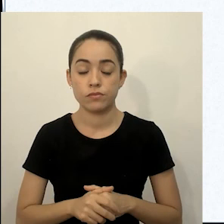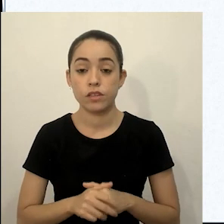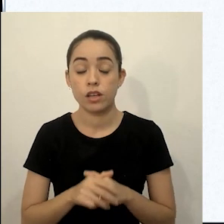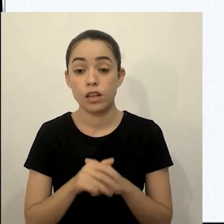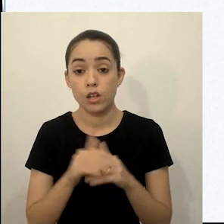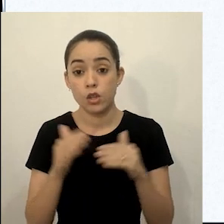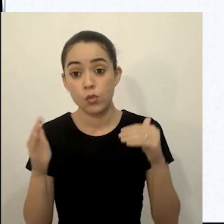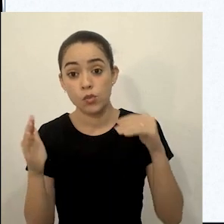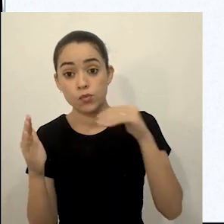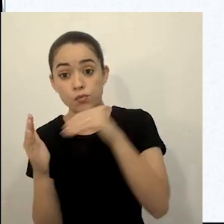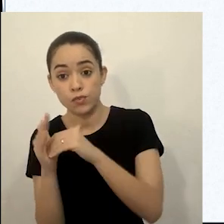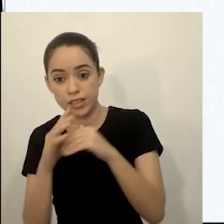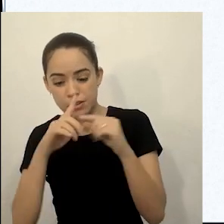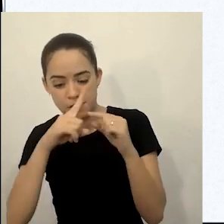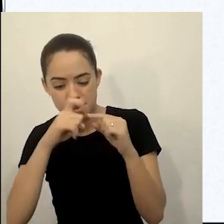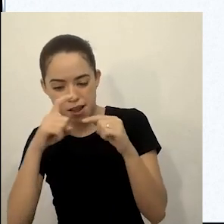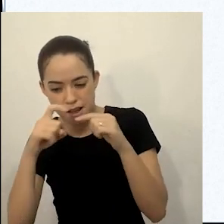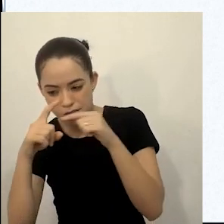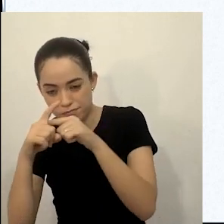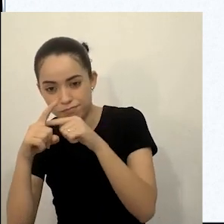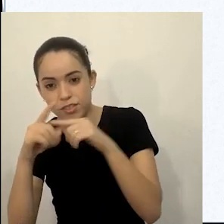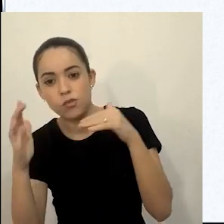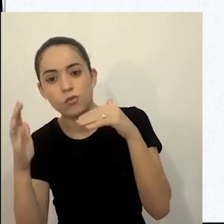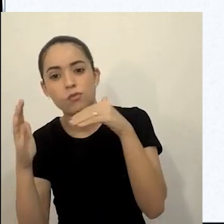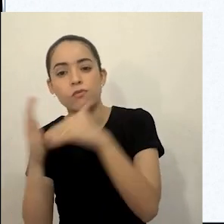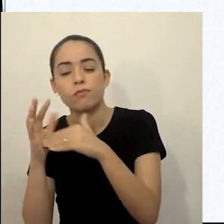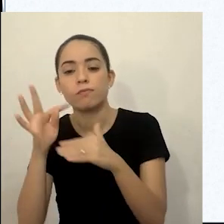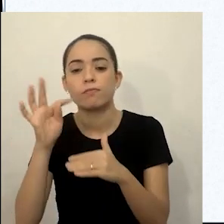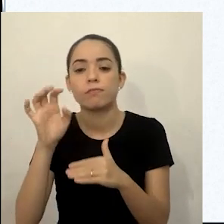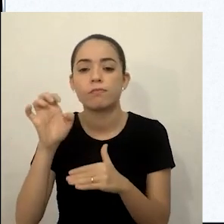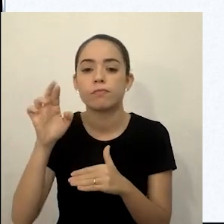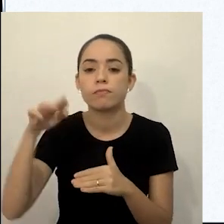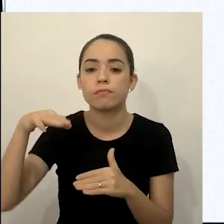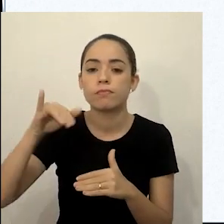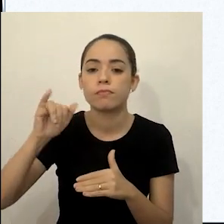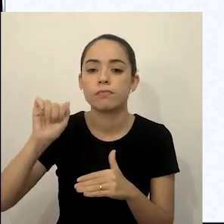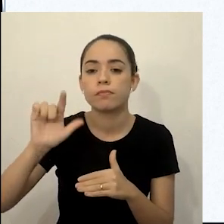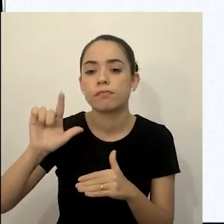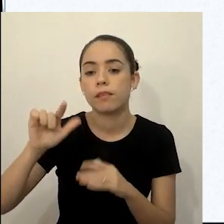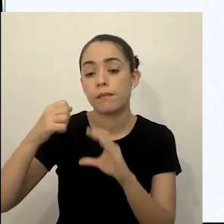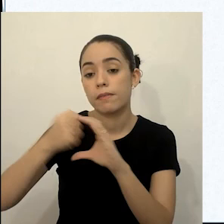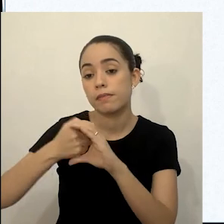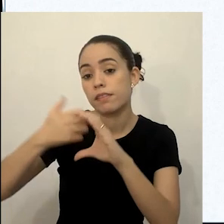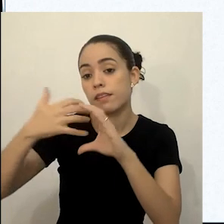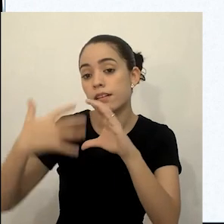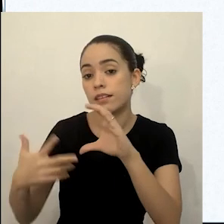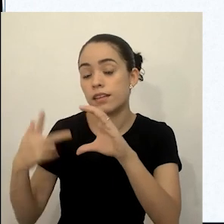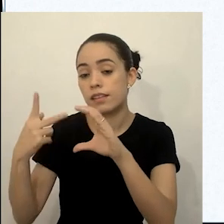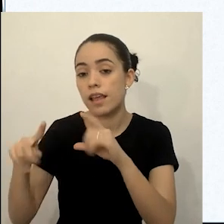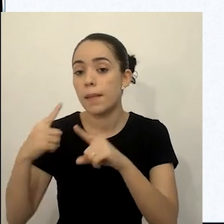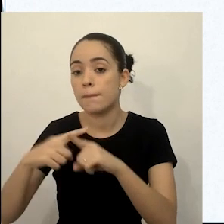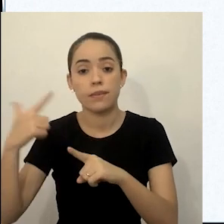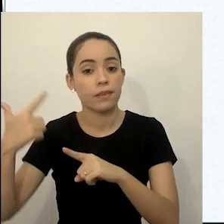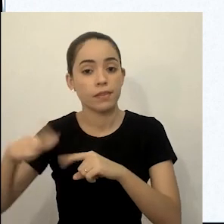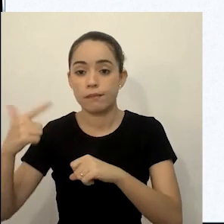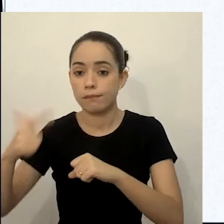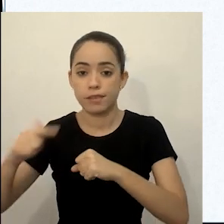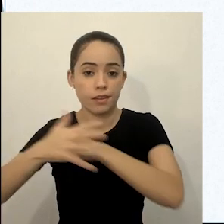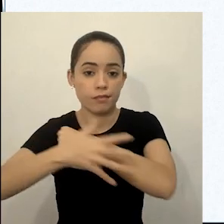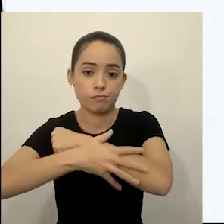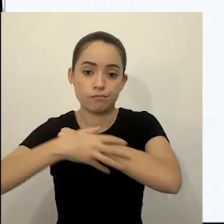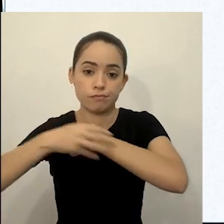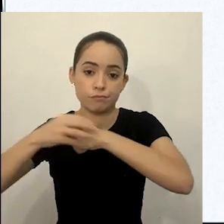A peça terminal caracteriza-se pela ausência da